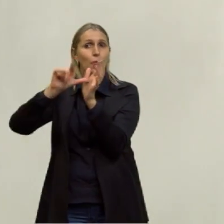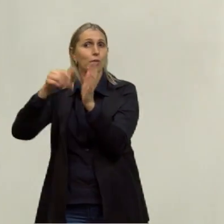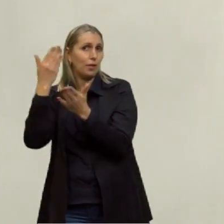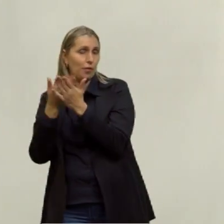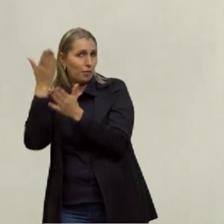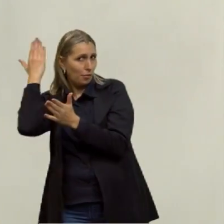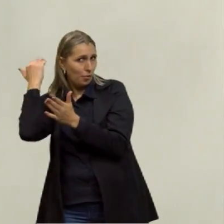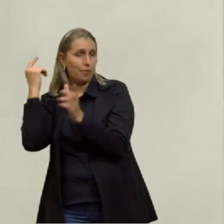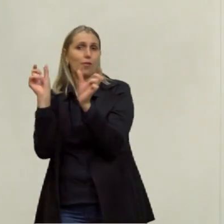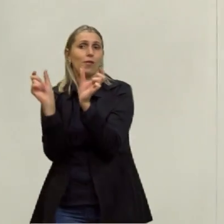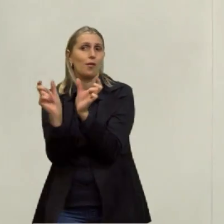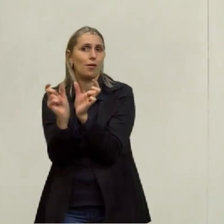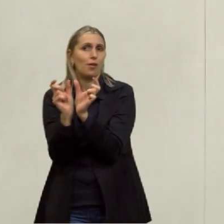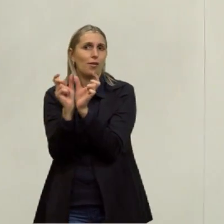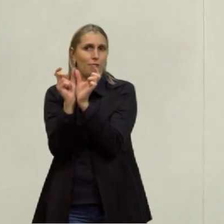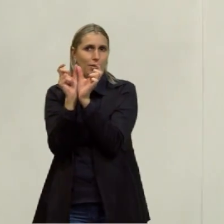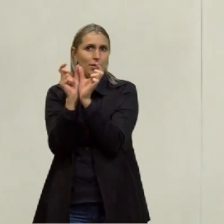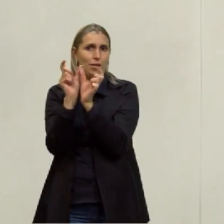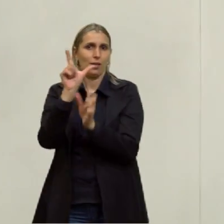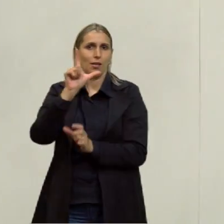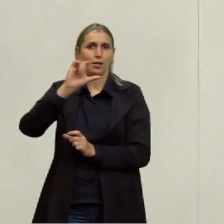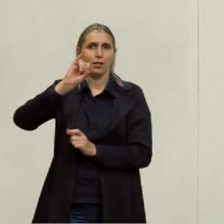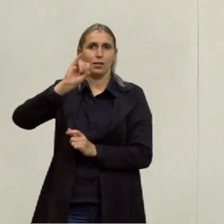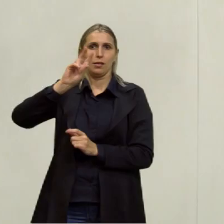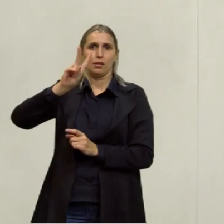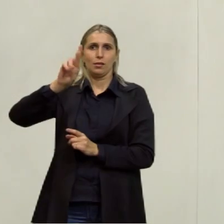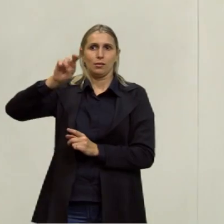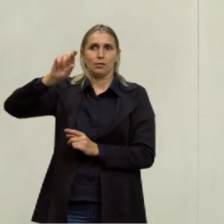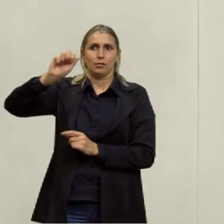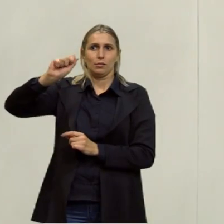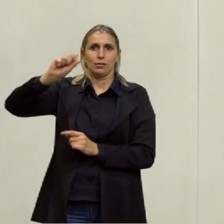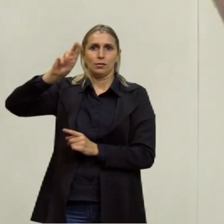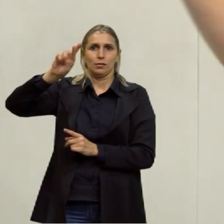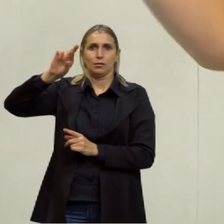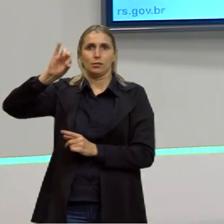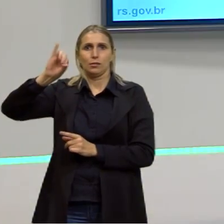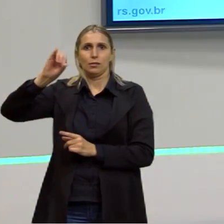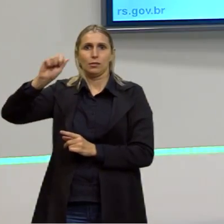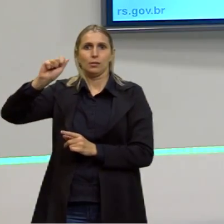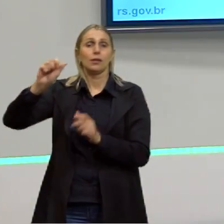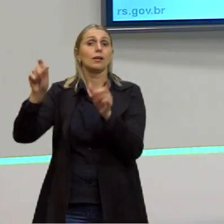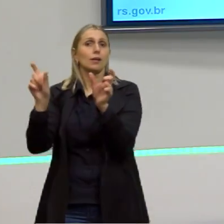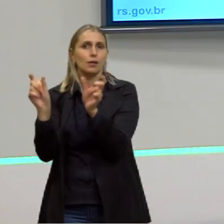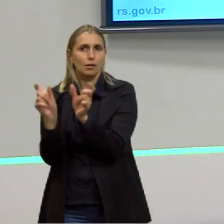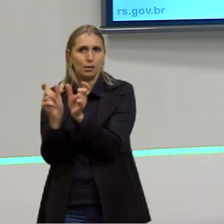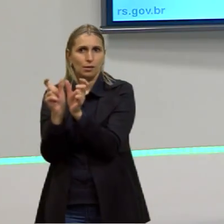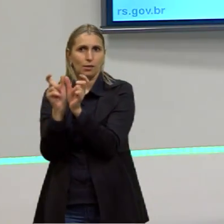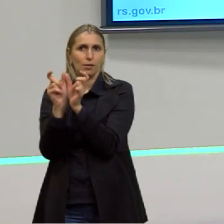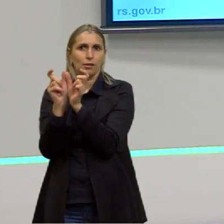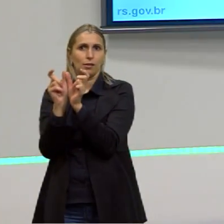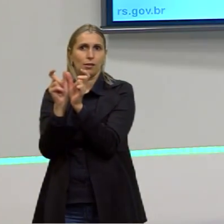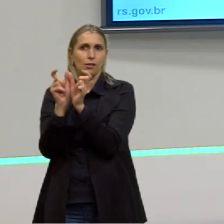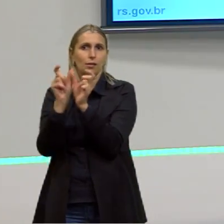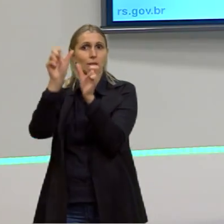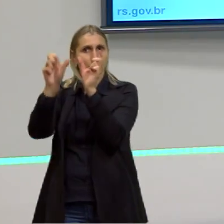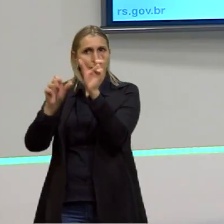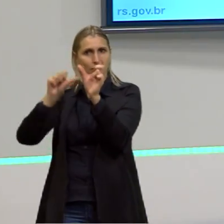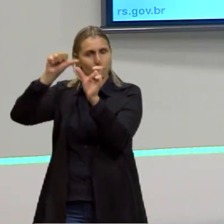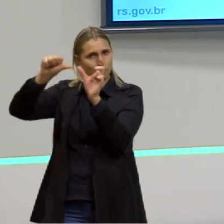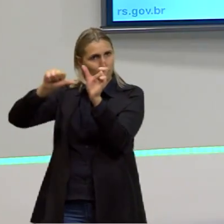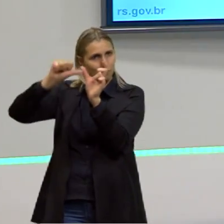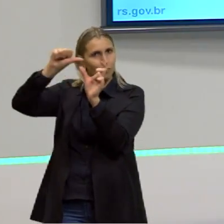a gente vai formar a palavra livraria e essa palavra então vai ser um substantivo derivado